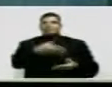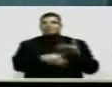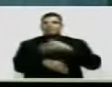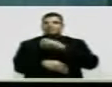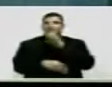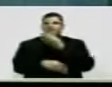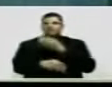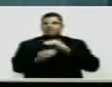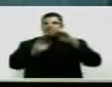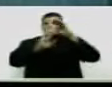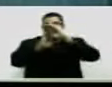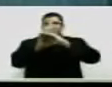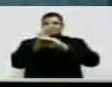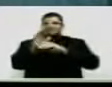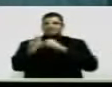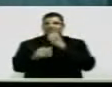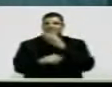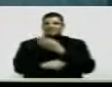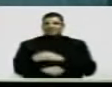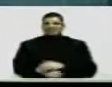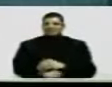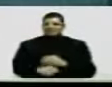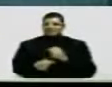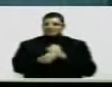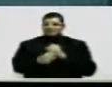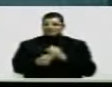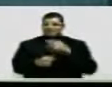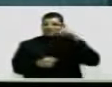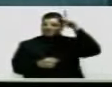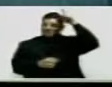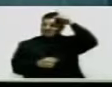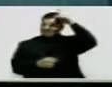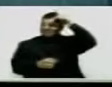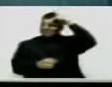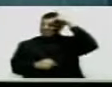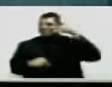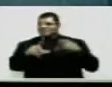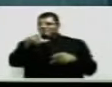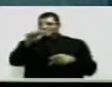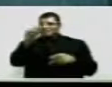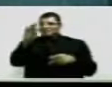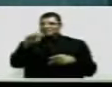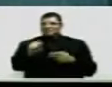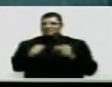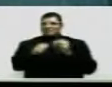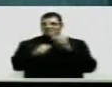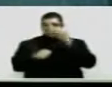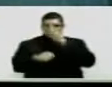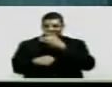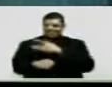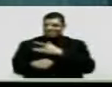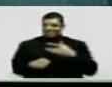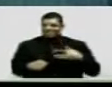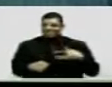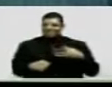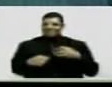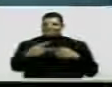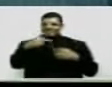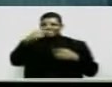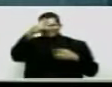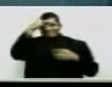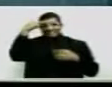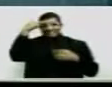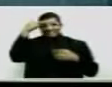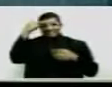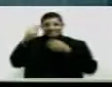situação permanece, deputado Tony Medeiros, Vossa Excelência, que é de Parintins, e lá o efeito não é só na saúde pública, lá o efeito é na vida